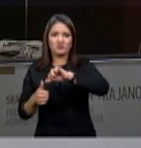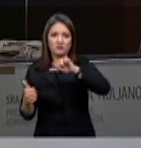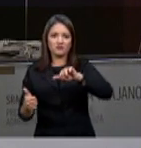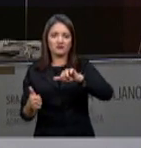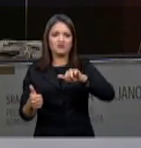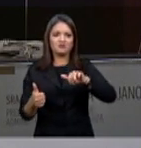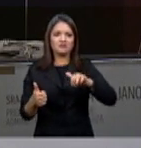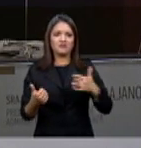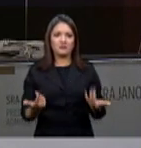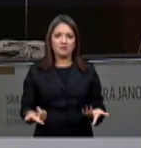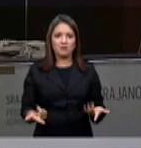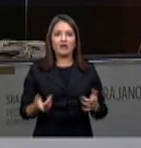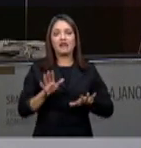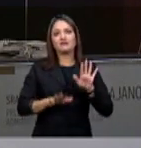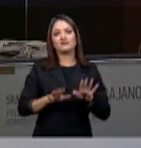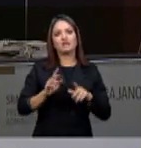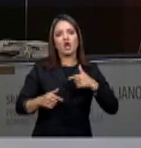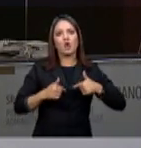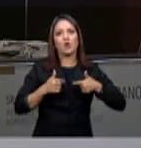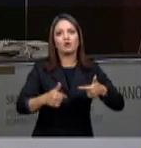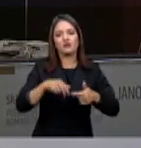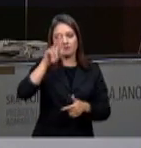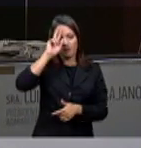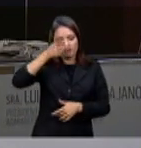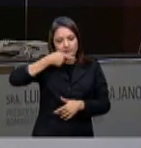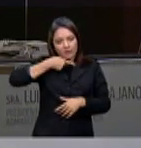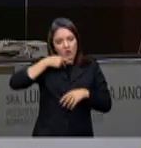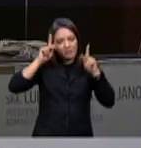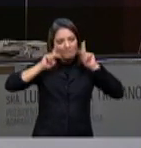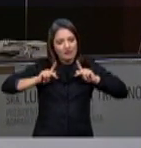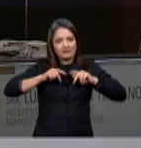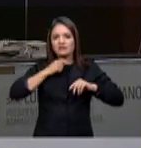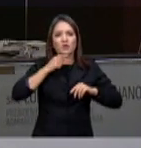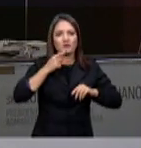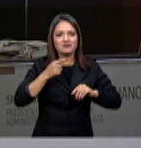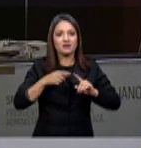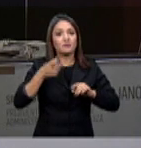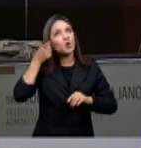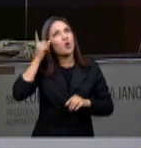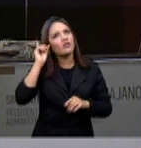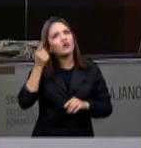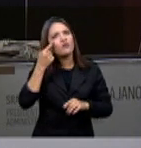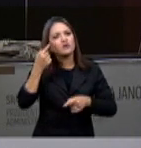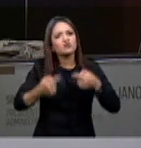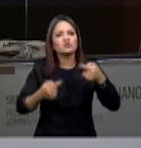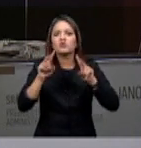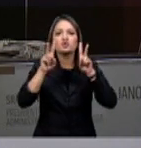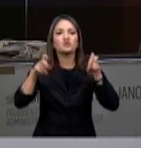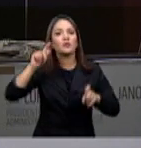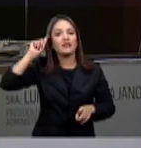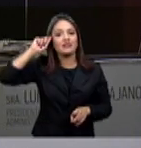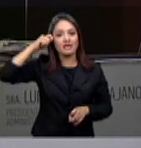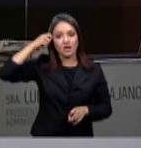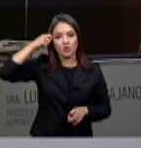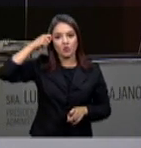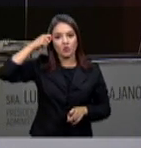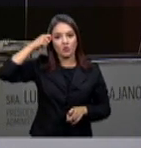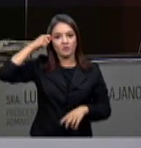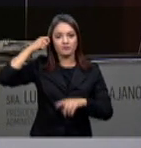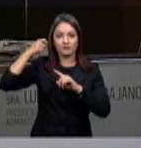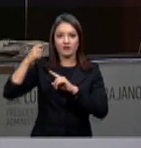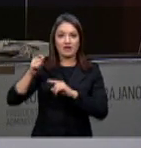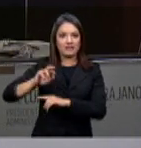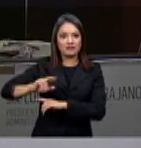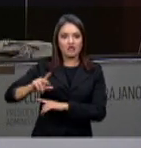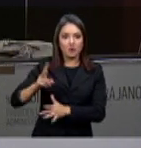interior e aí a gente não consegue ontem eu tive uma discussão a folha sobre o negro o nervo não tá na mesma fase